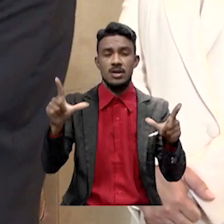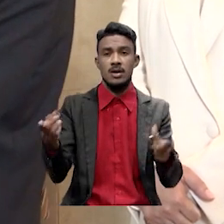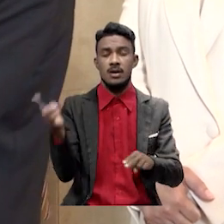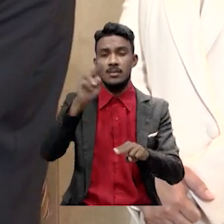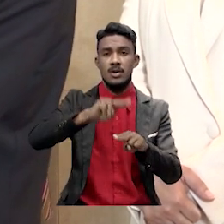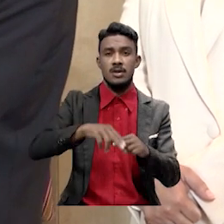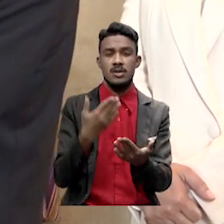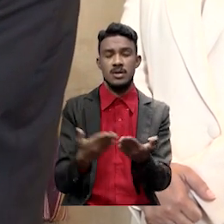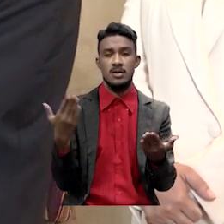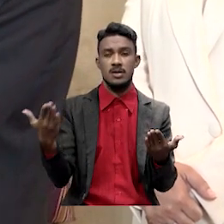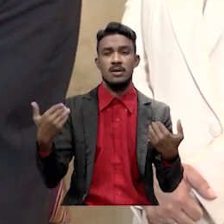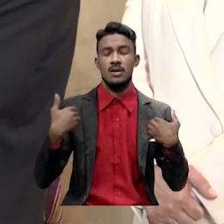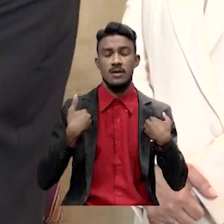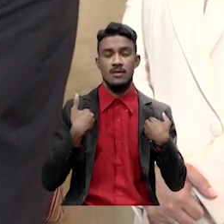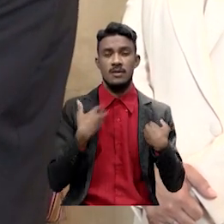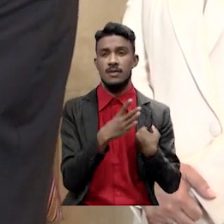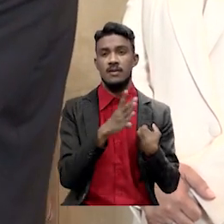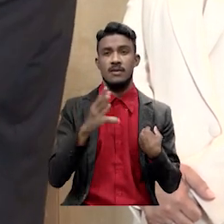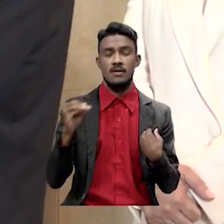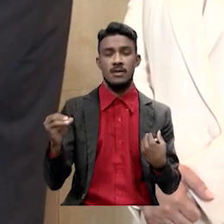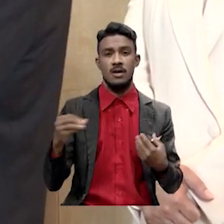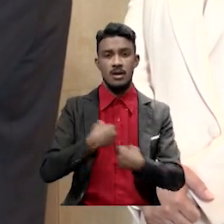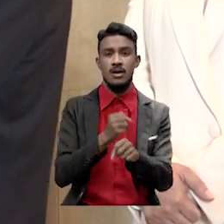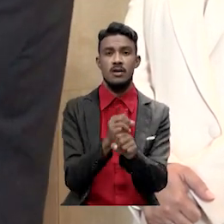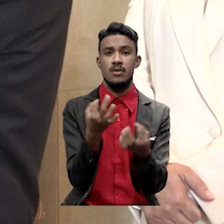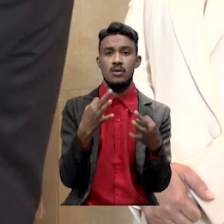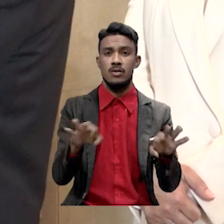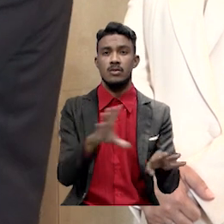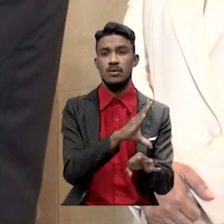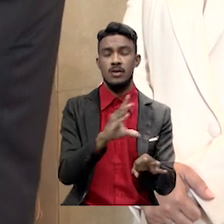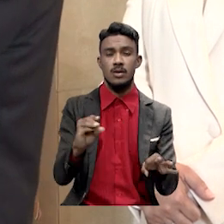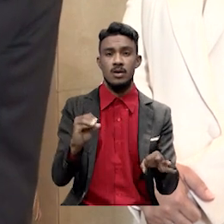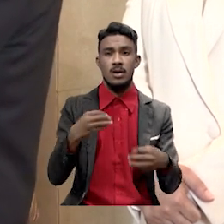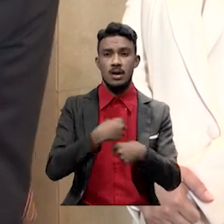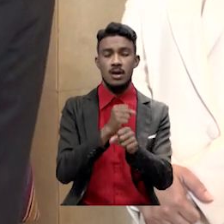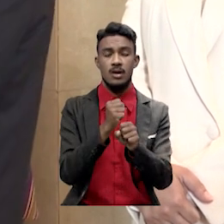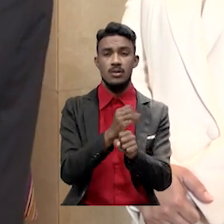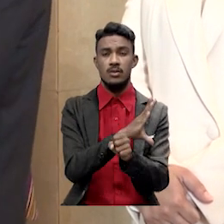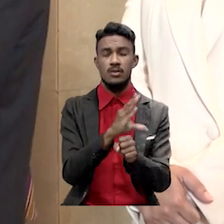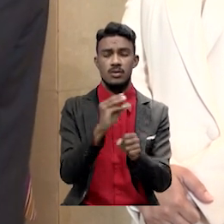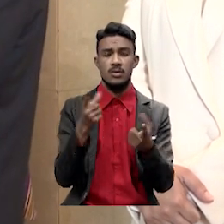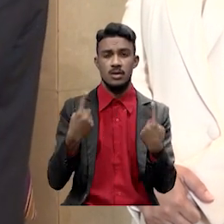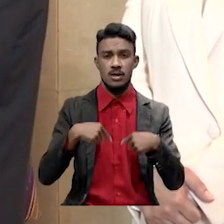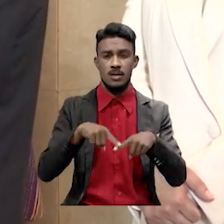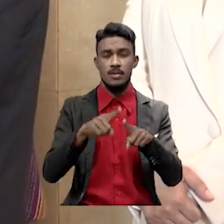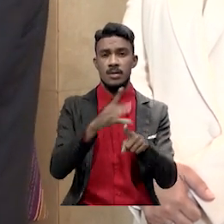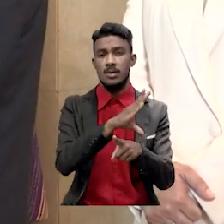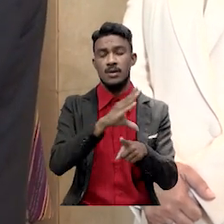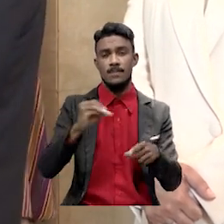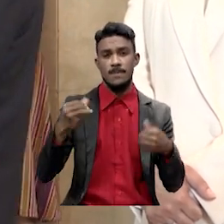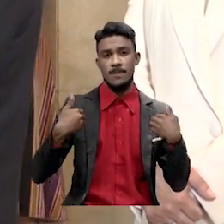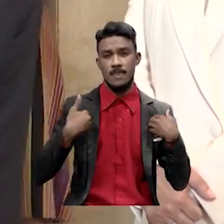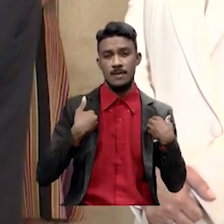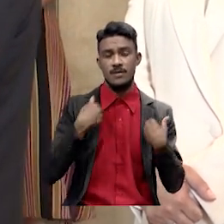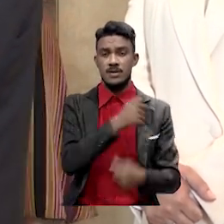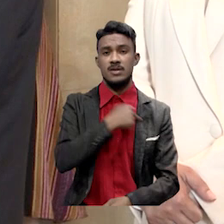equipas médicas. E já estabelecemos a parceria geral e gostaríamos de levar essa parceria geral entre a